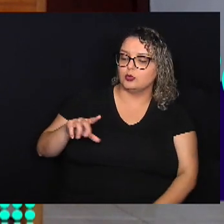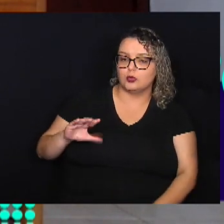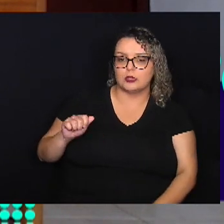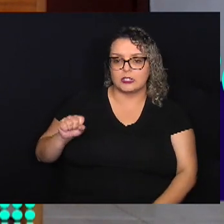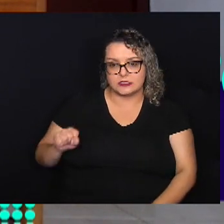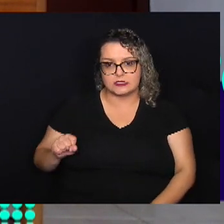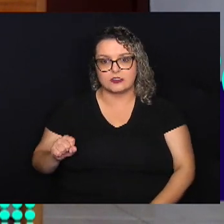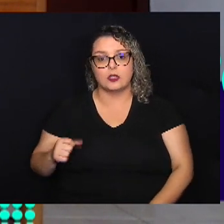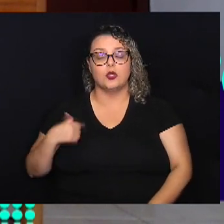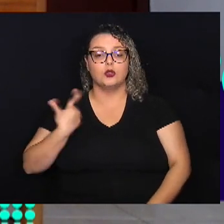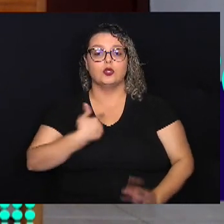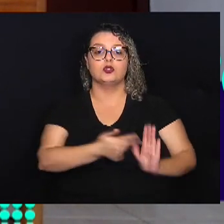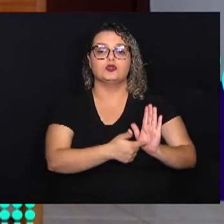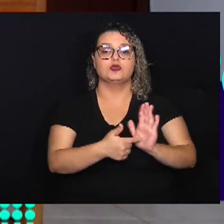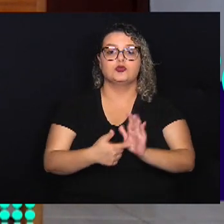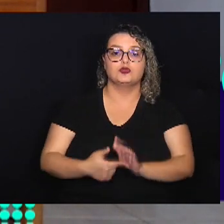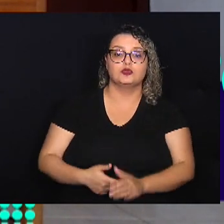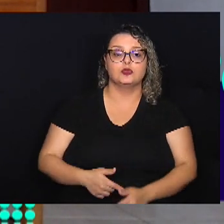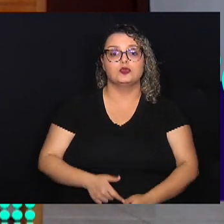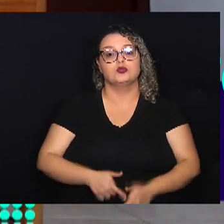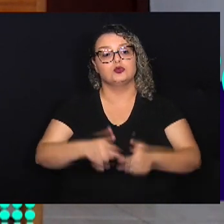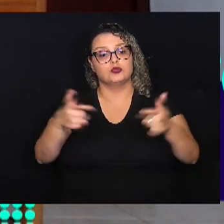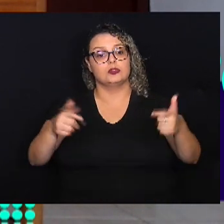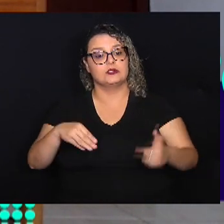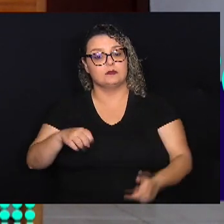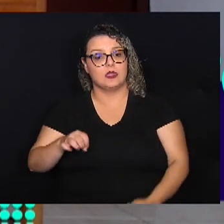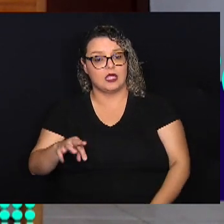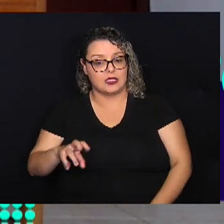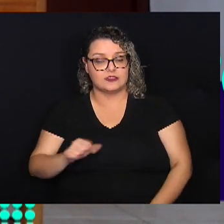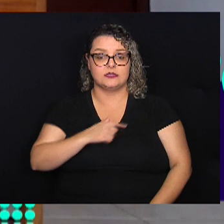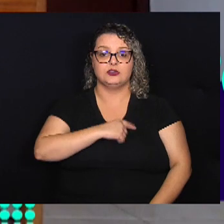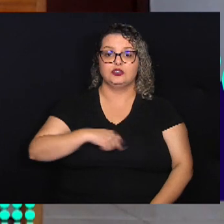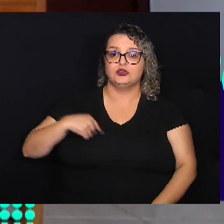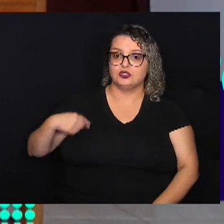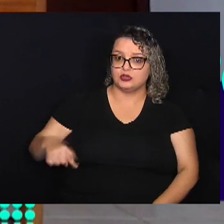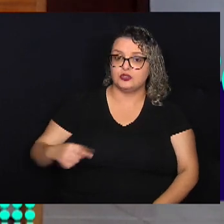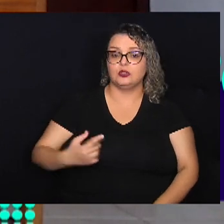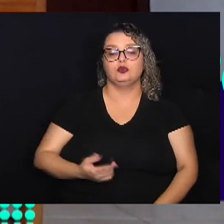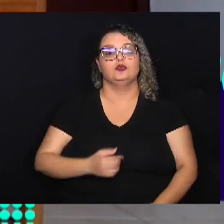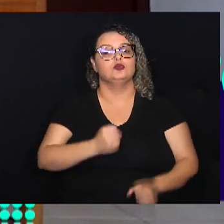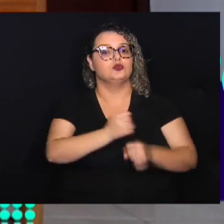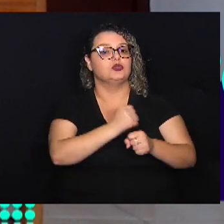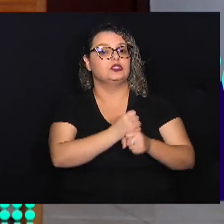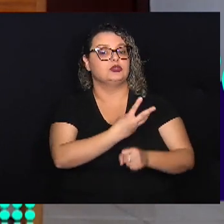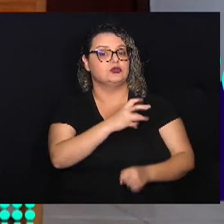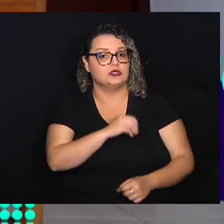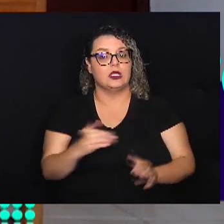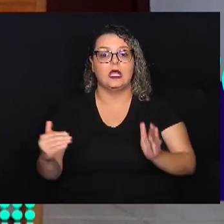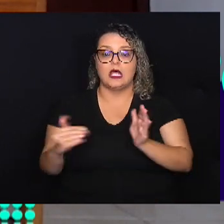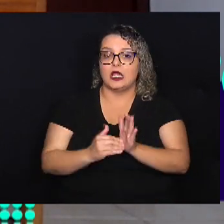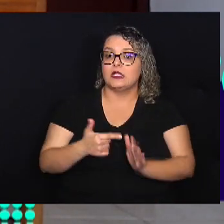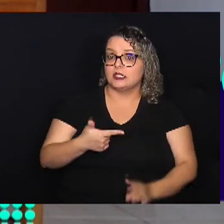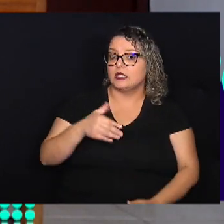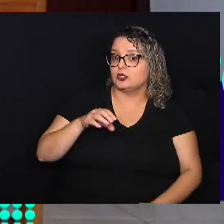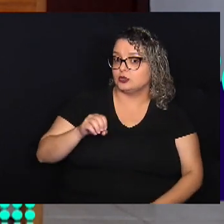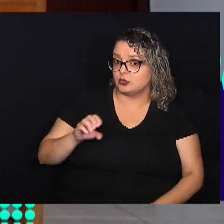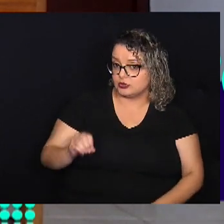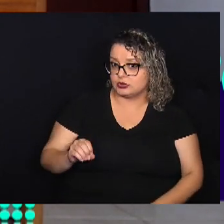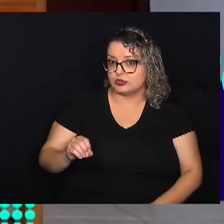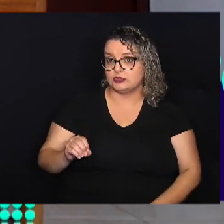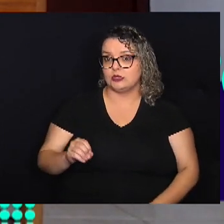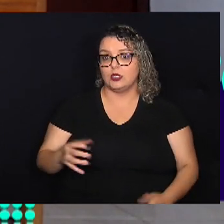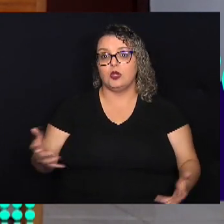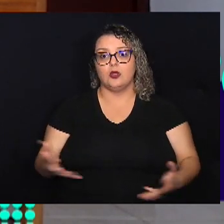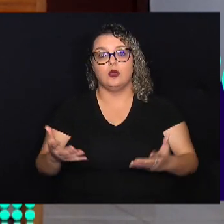buscamos mostrar os grandes mestres do cinema chinês, desde a sua primeira escola nos anos 30, até o início dos anos 2000, dando